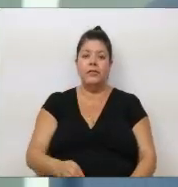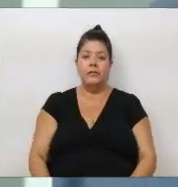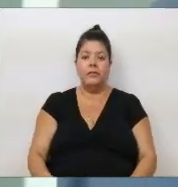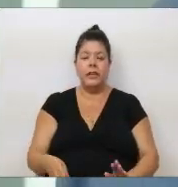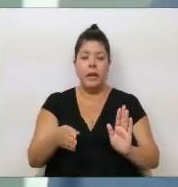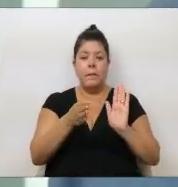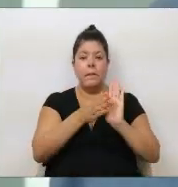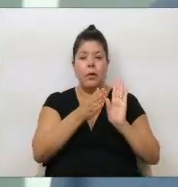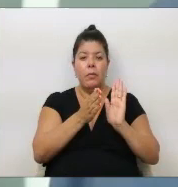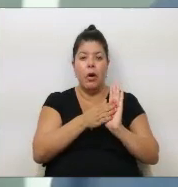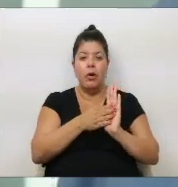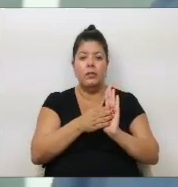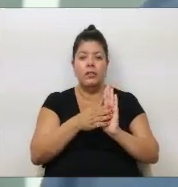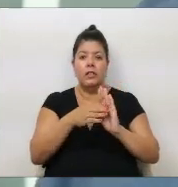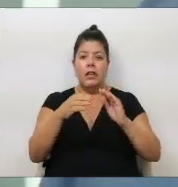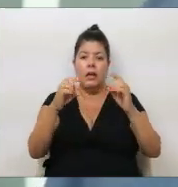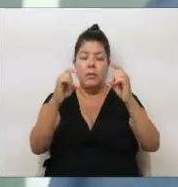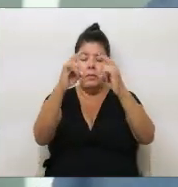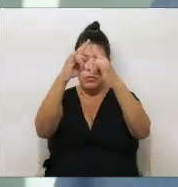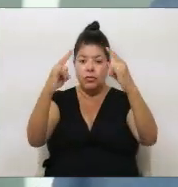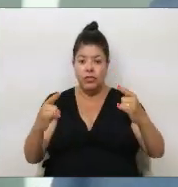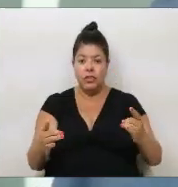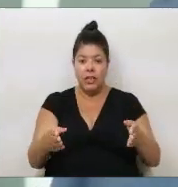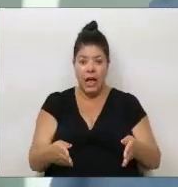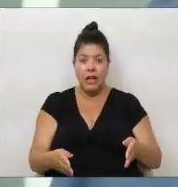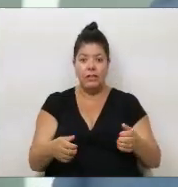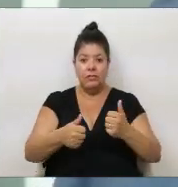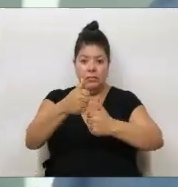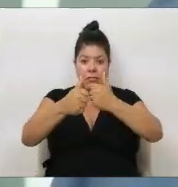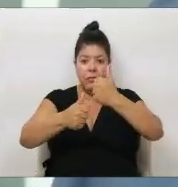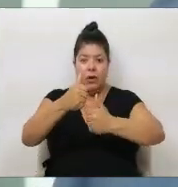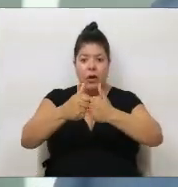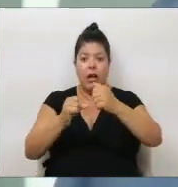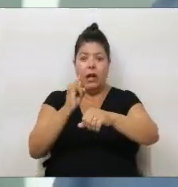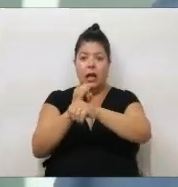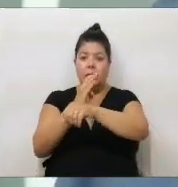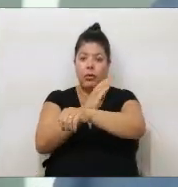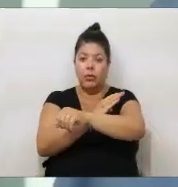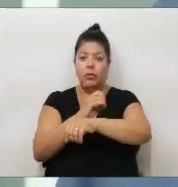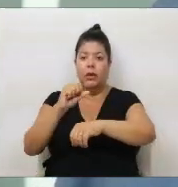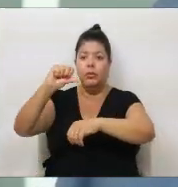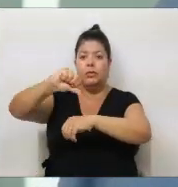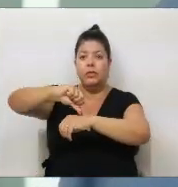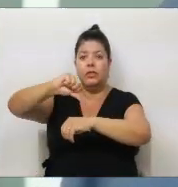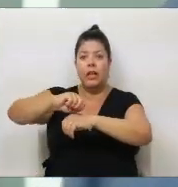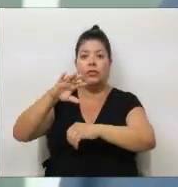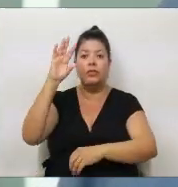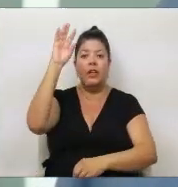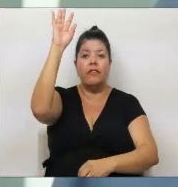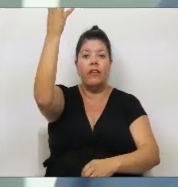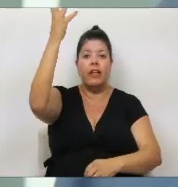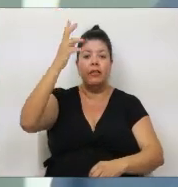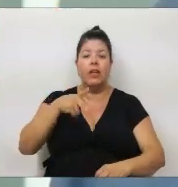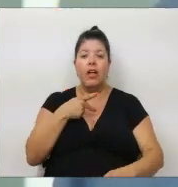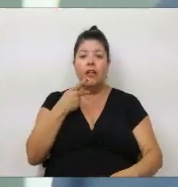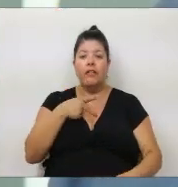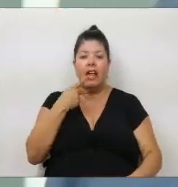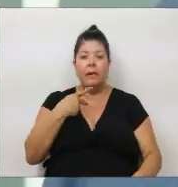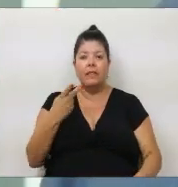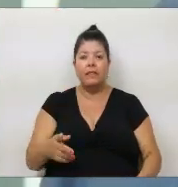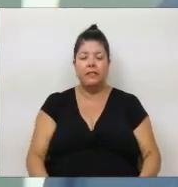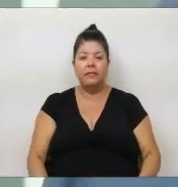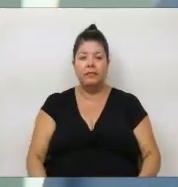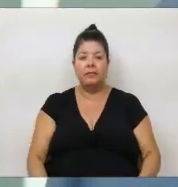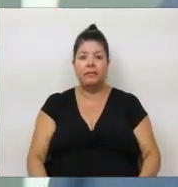uma reforma do ginásio de esportes, um novo ginásio de esportes para Imbituba, e de um centro de eventos também, que é uma coisa que se fala bastante, que falta.